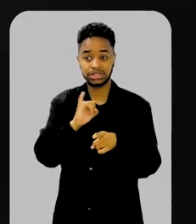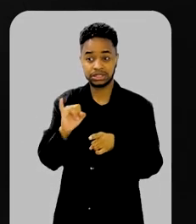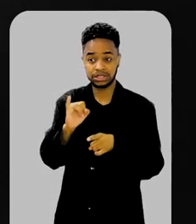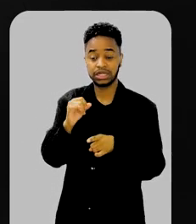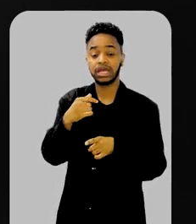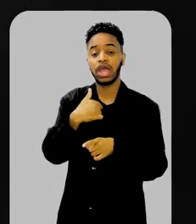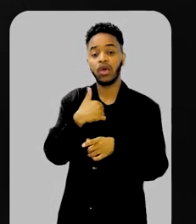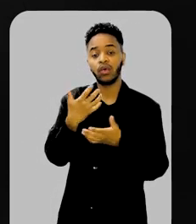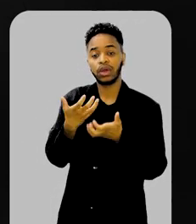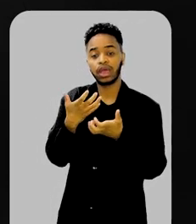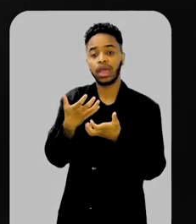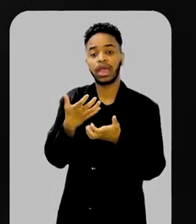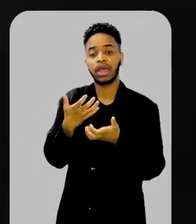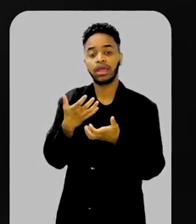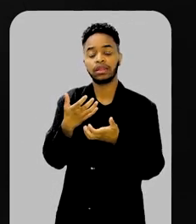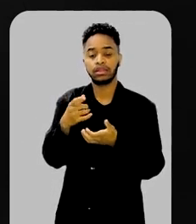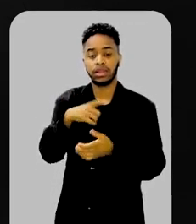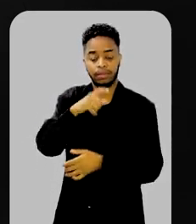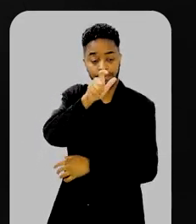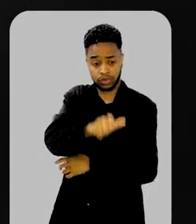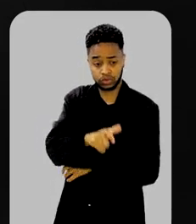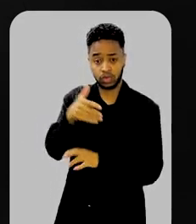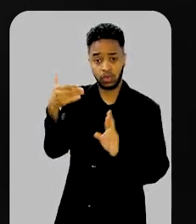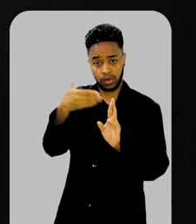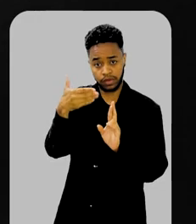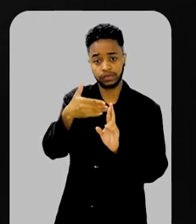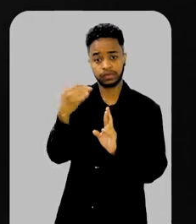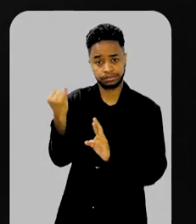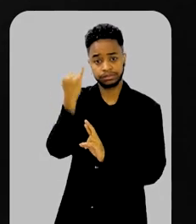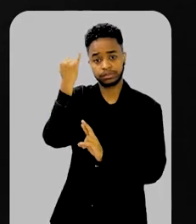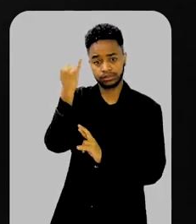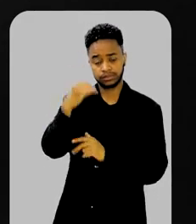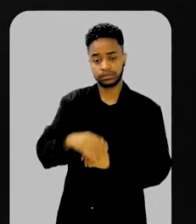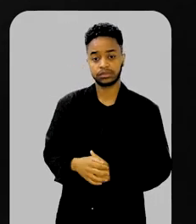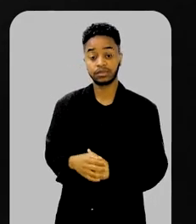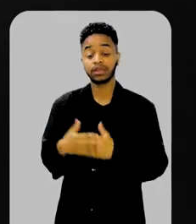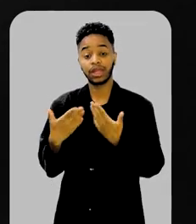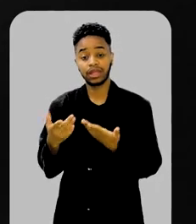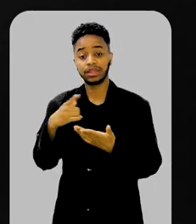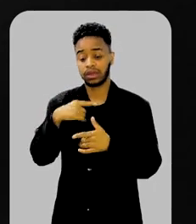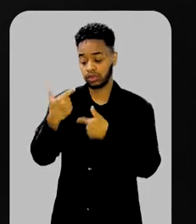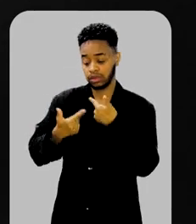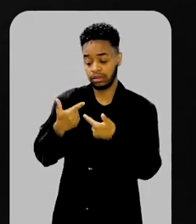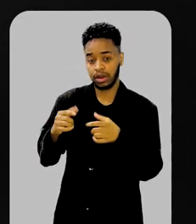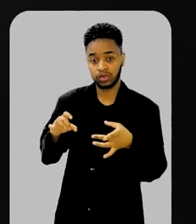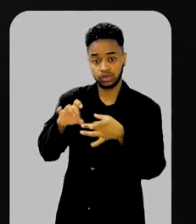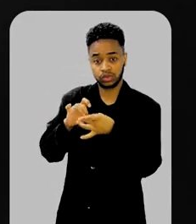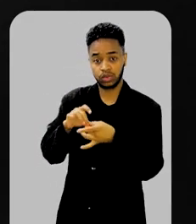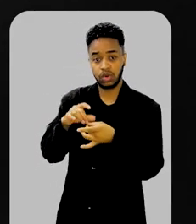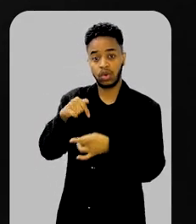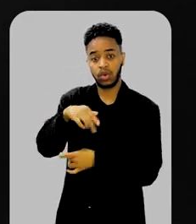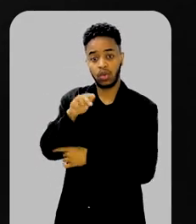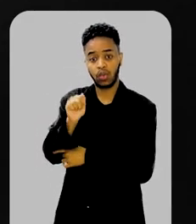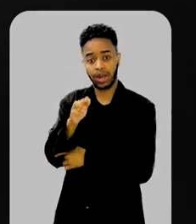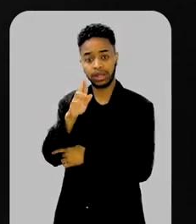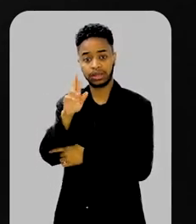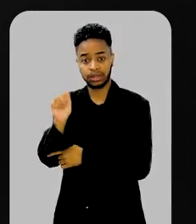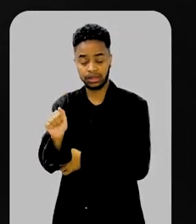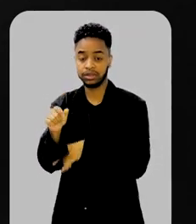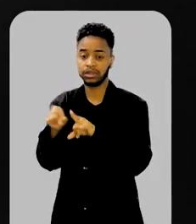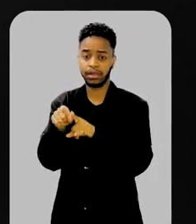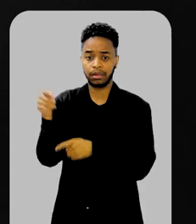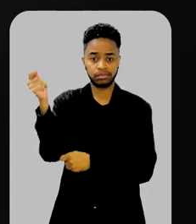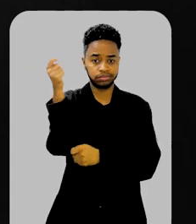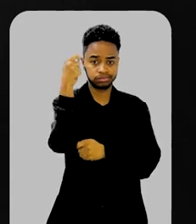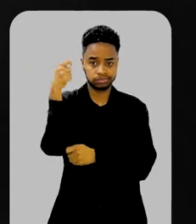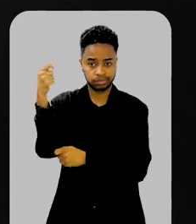meu samba no pé eu teria Nil cifran excepcional fazendo um trabalho lá então eu tenho um trabalho de quadra até para minha